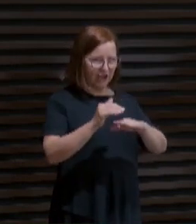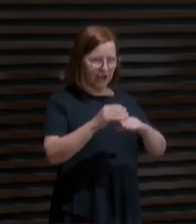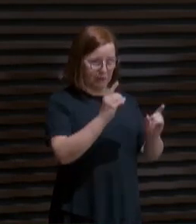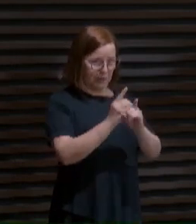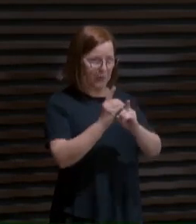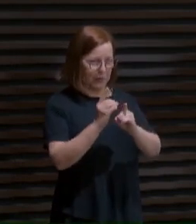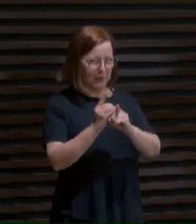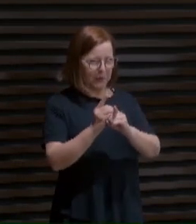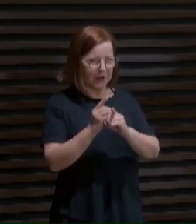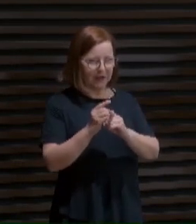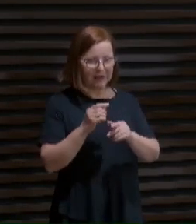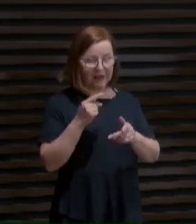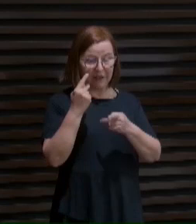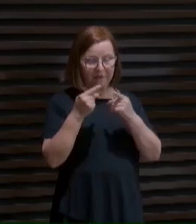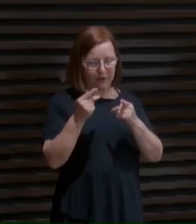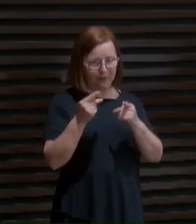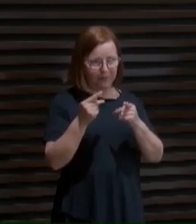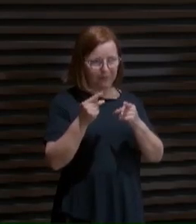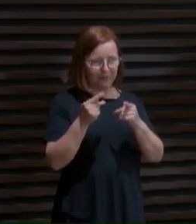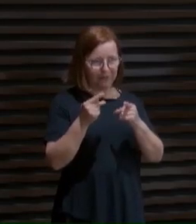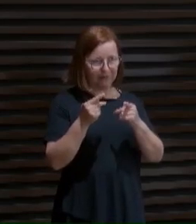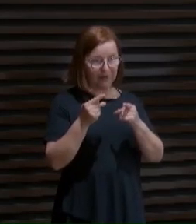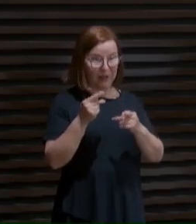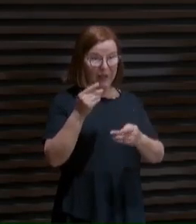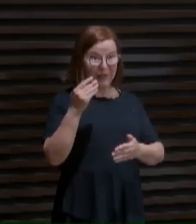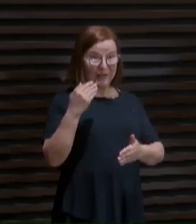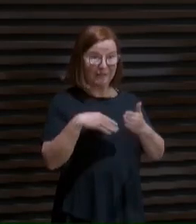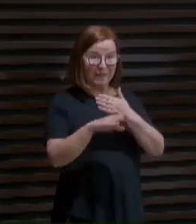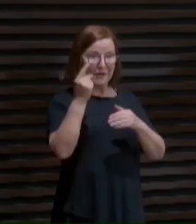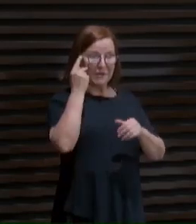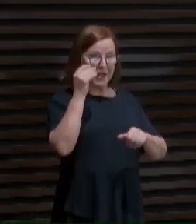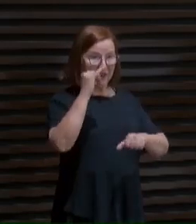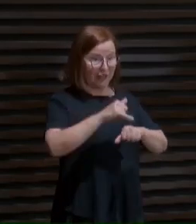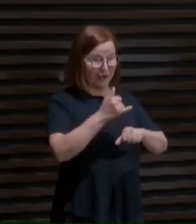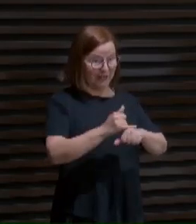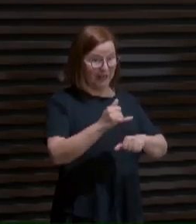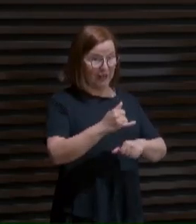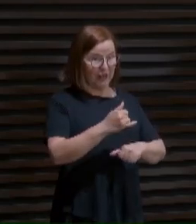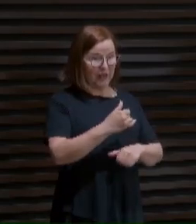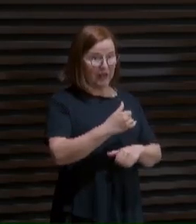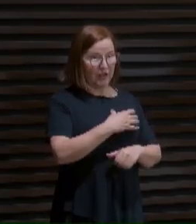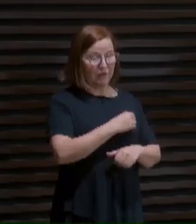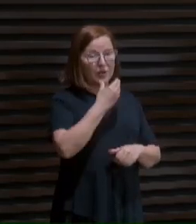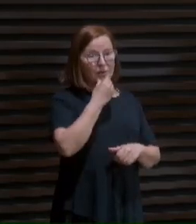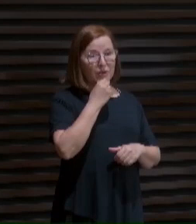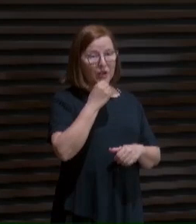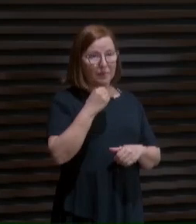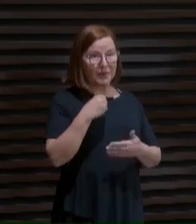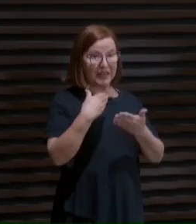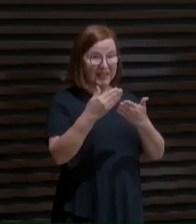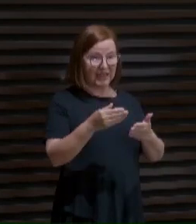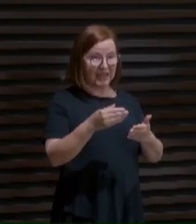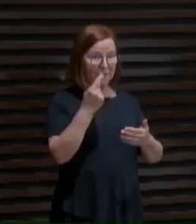lhes disse: eis que subimos para Jerusalém, e o Filho do Homem será entregue aos